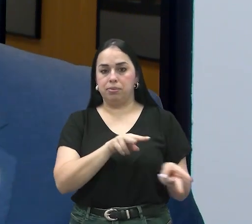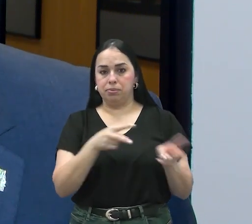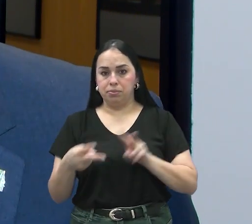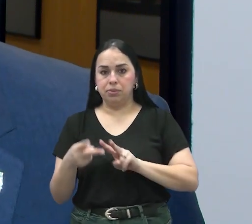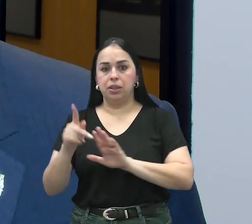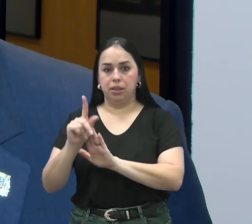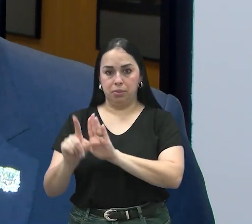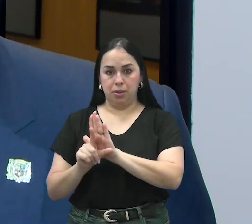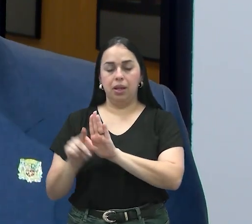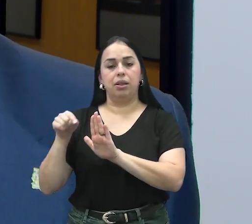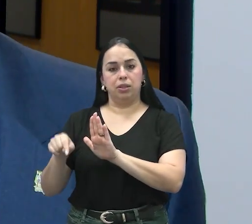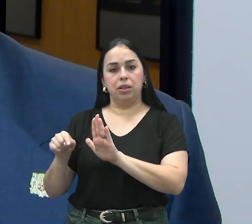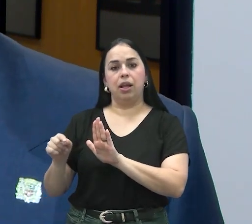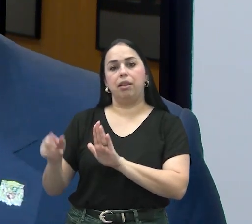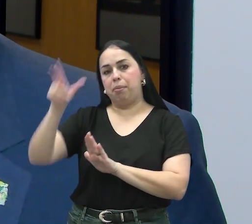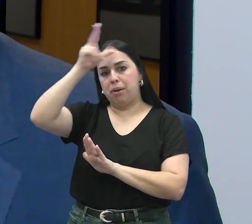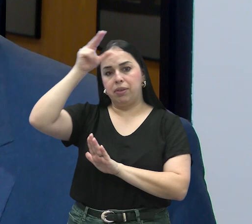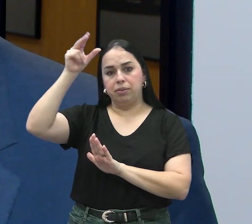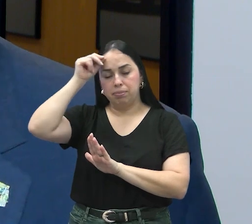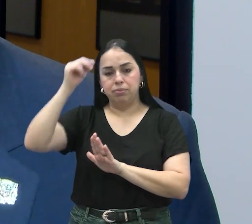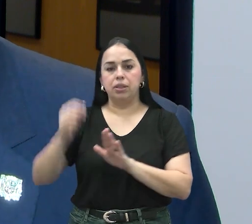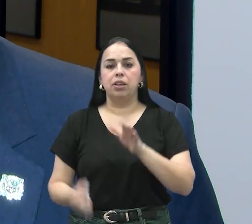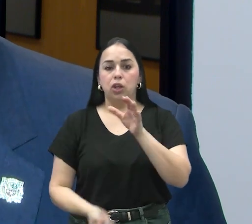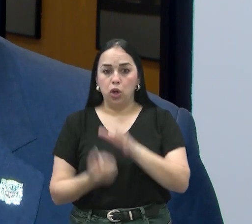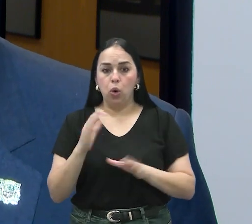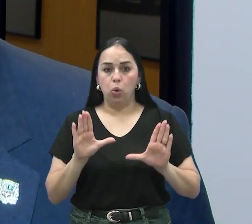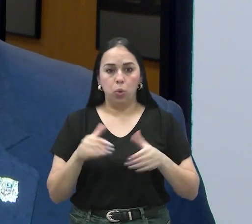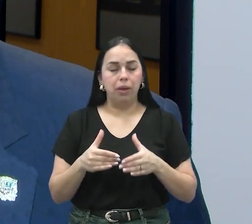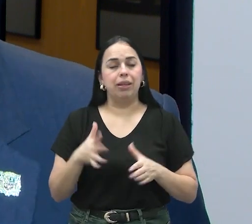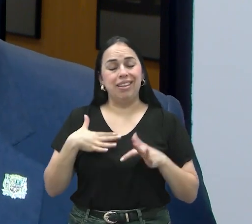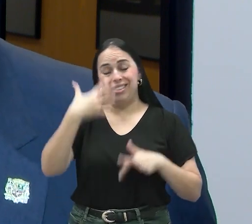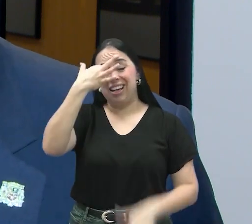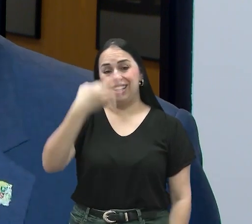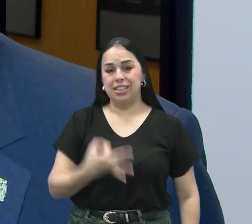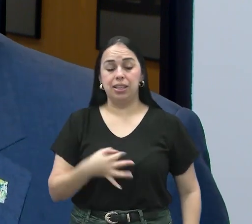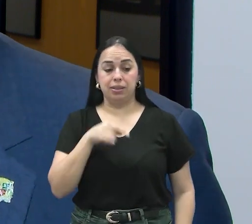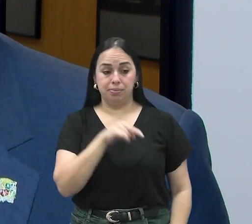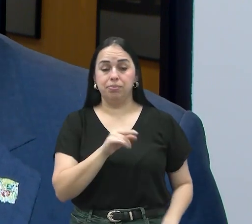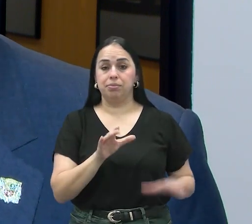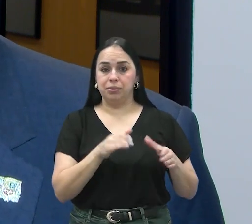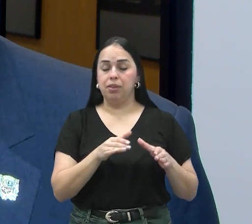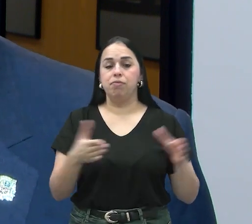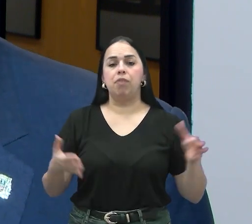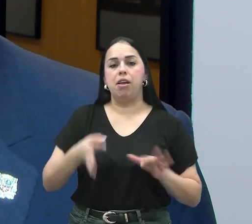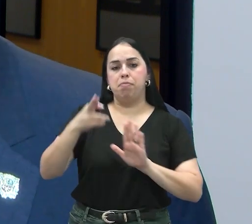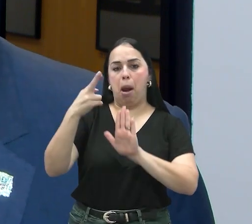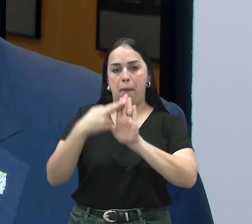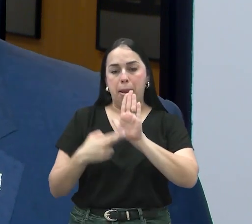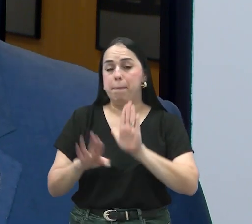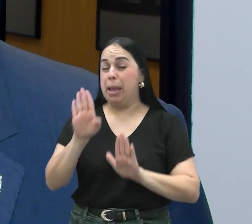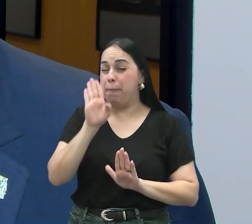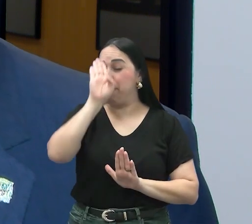projeto do Executivo e aí se montando a junta desportiva, e eu não tenho dúvidas que essa junta colocará